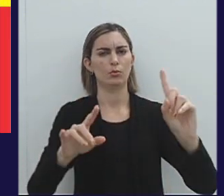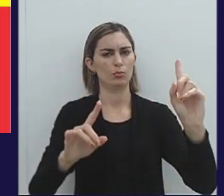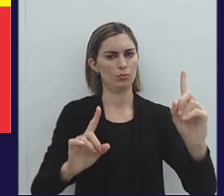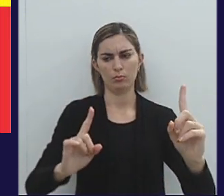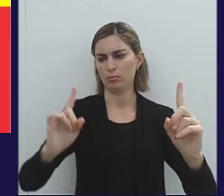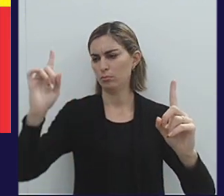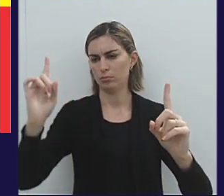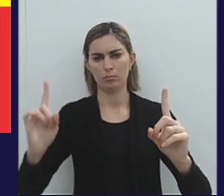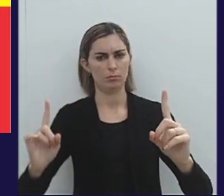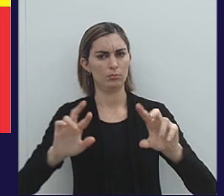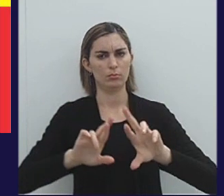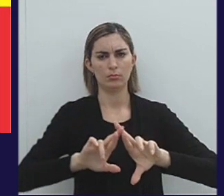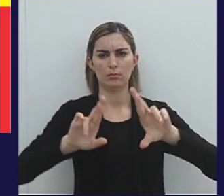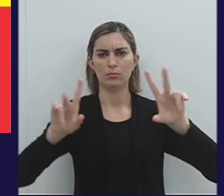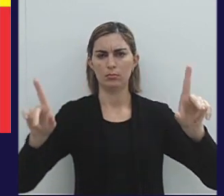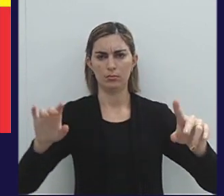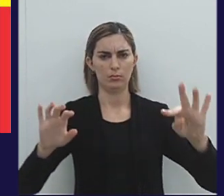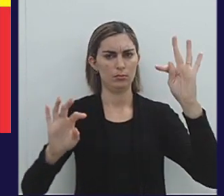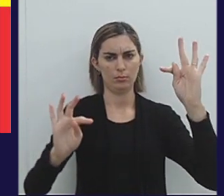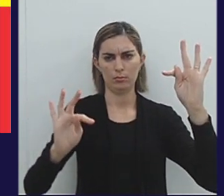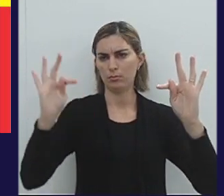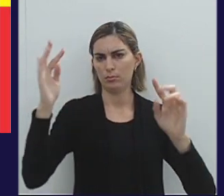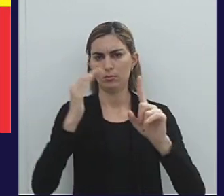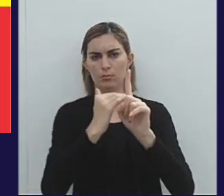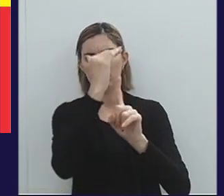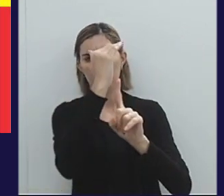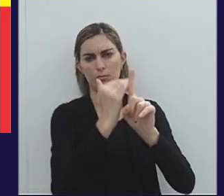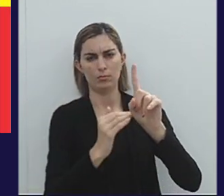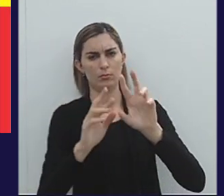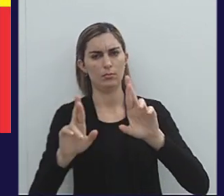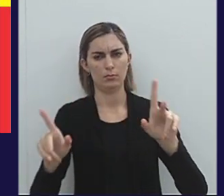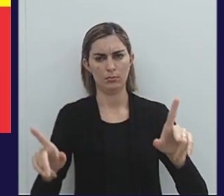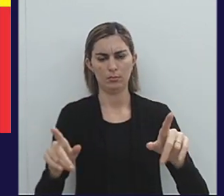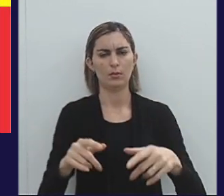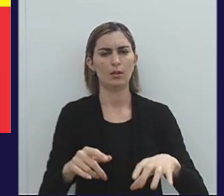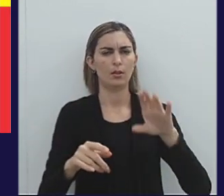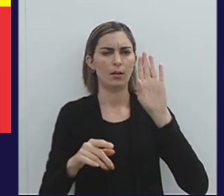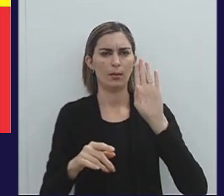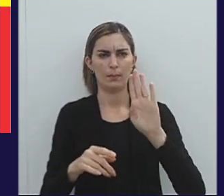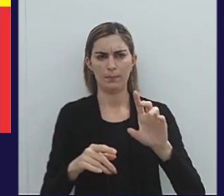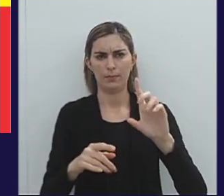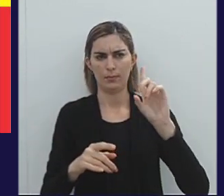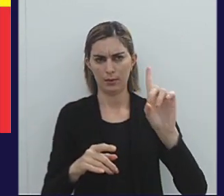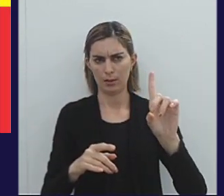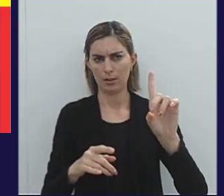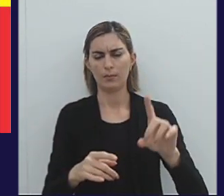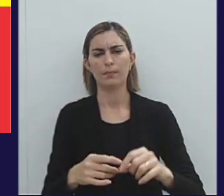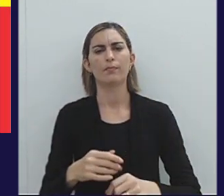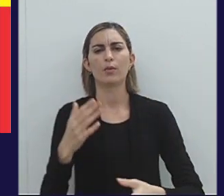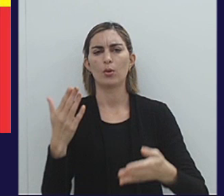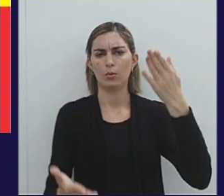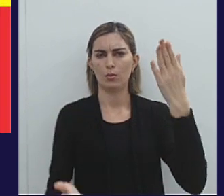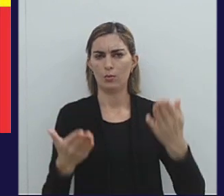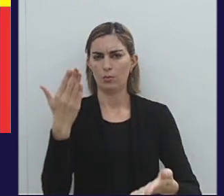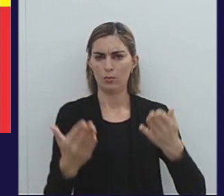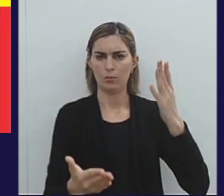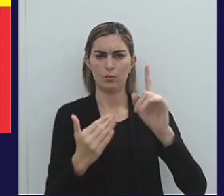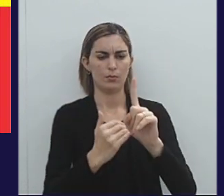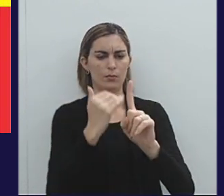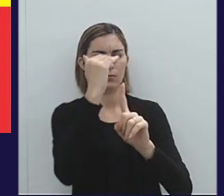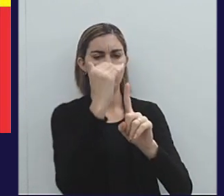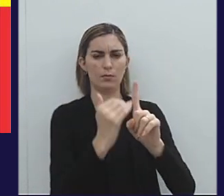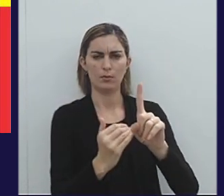entre corpos com diferentes temperaturas. Na letra D, diz: o